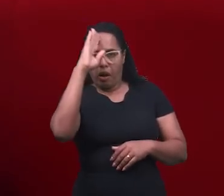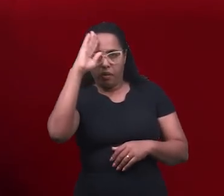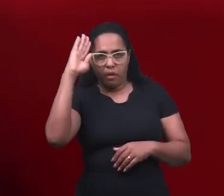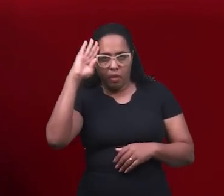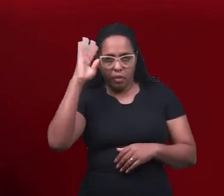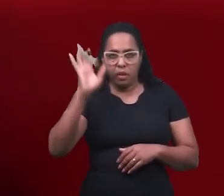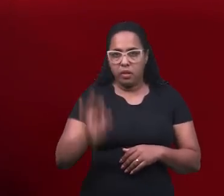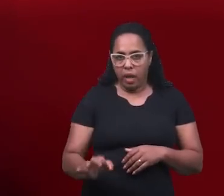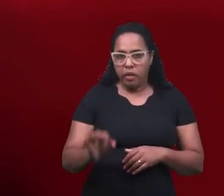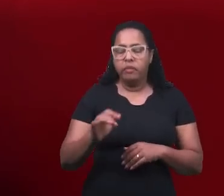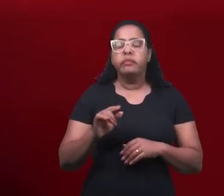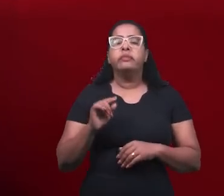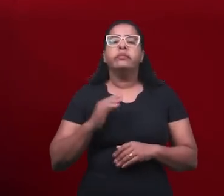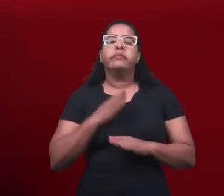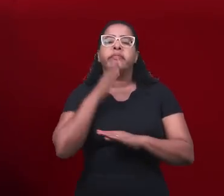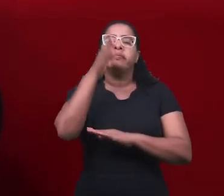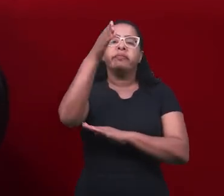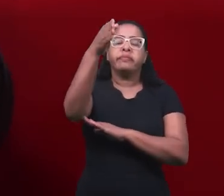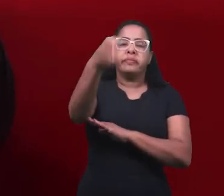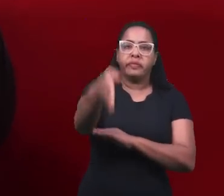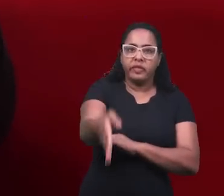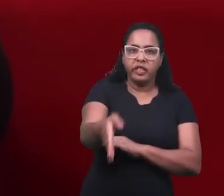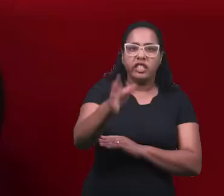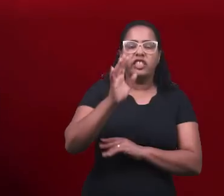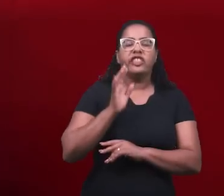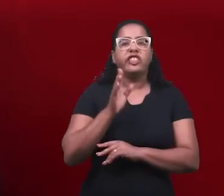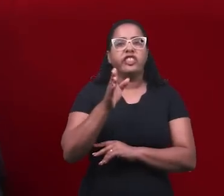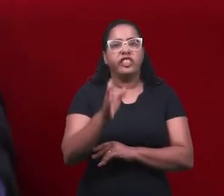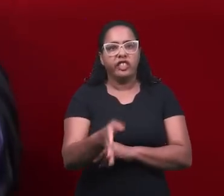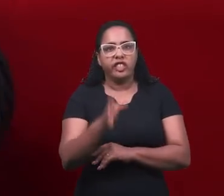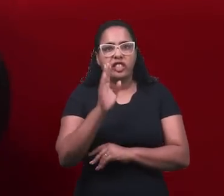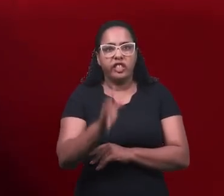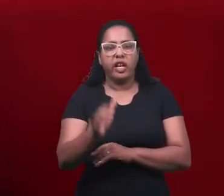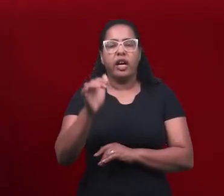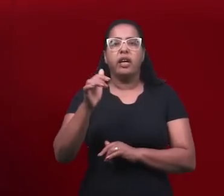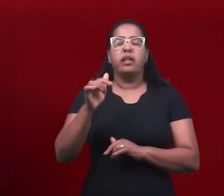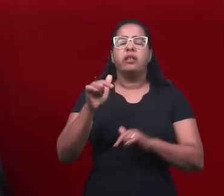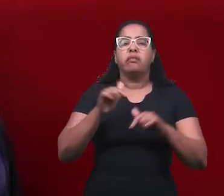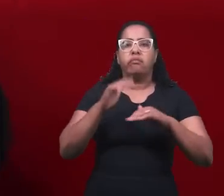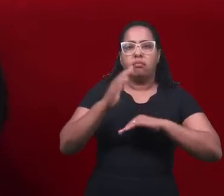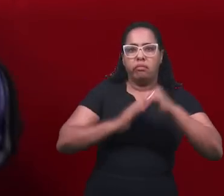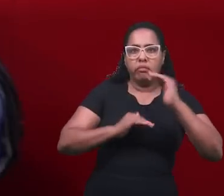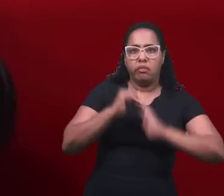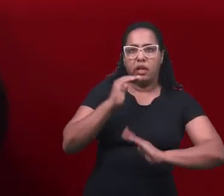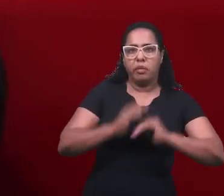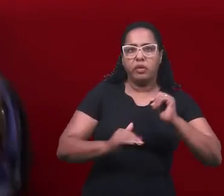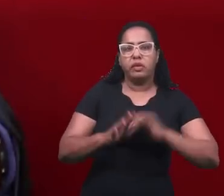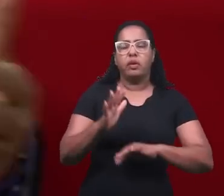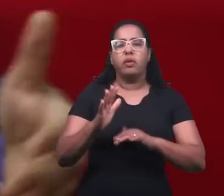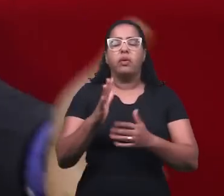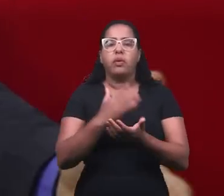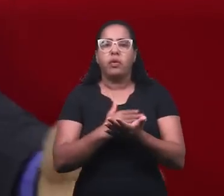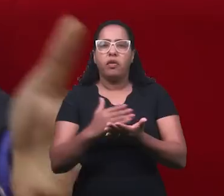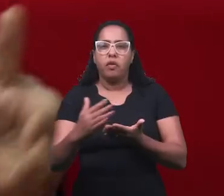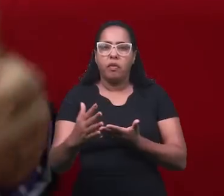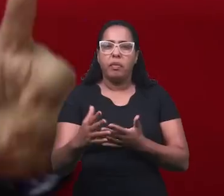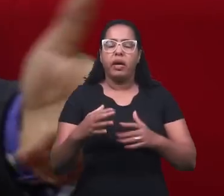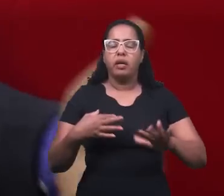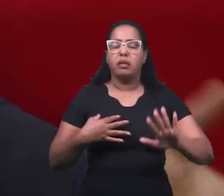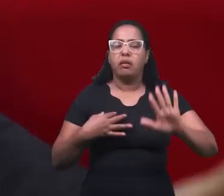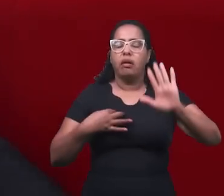enfim, e uma vez ali, já no exercício da sua profissão, então passam a viver a